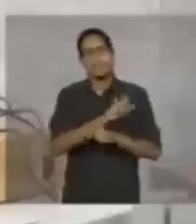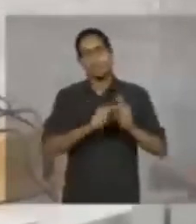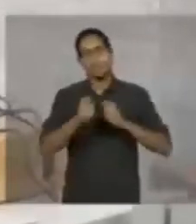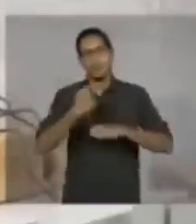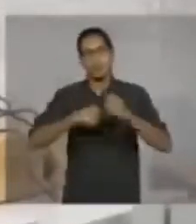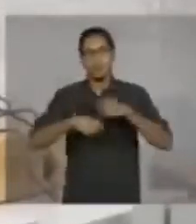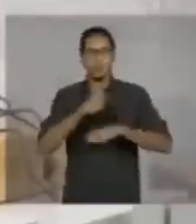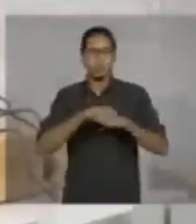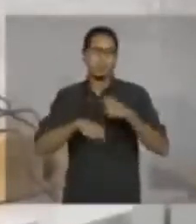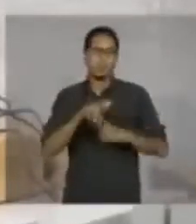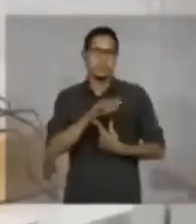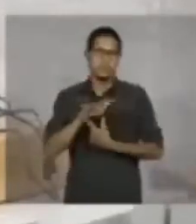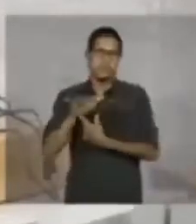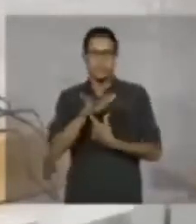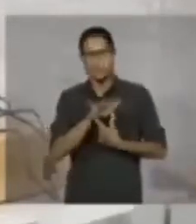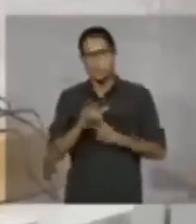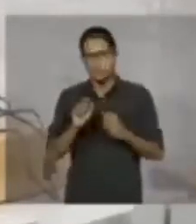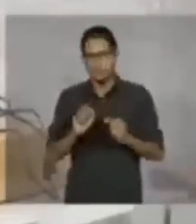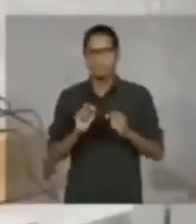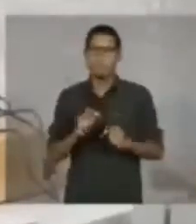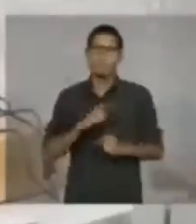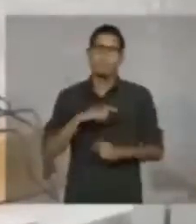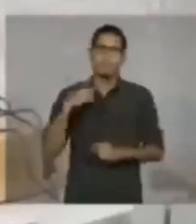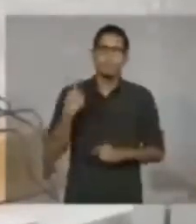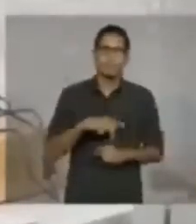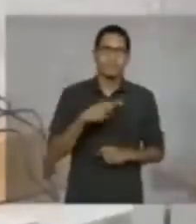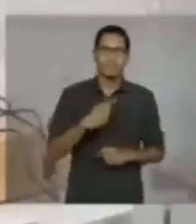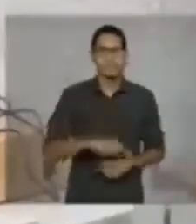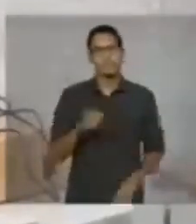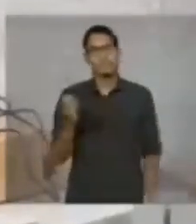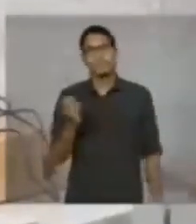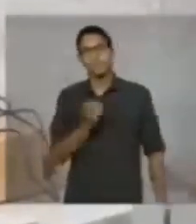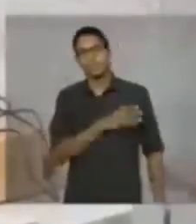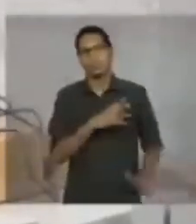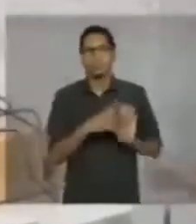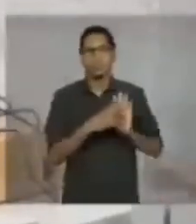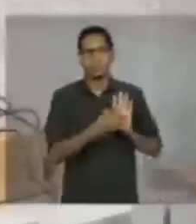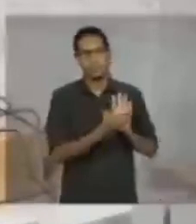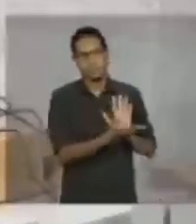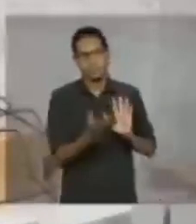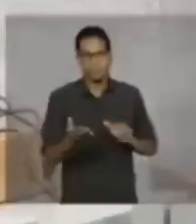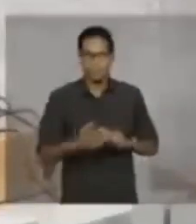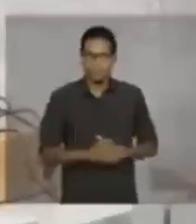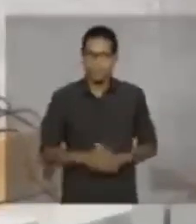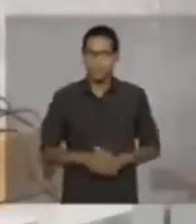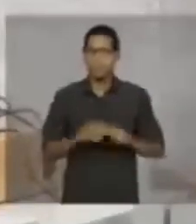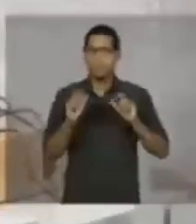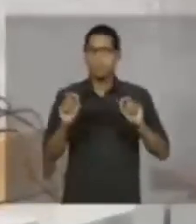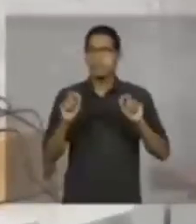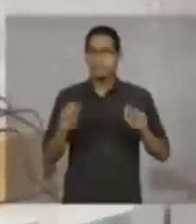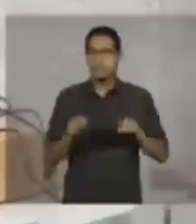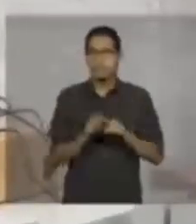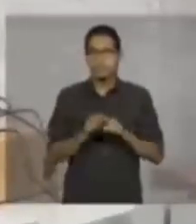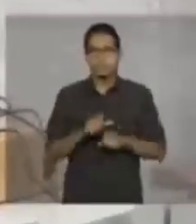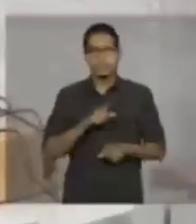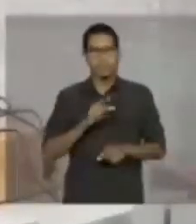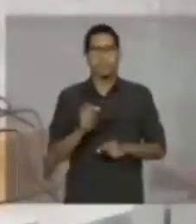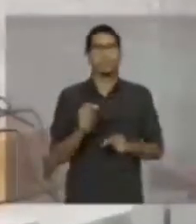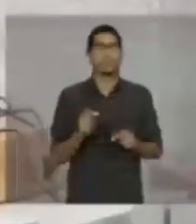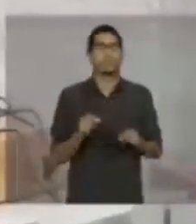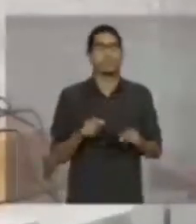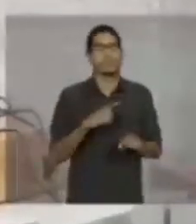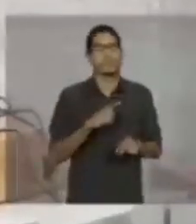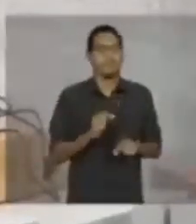socioeconômico-ambientais a partir desse novo modelo. Aliás, a coleta que menos dá resultado